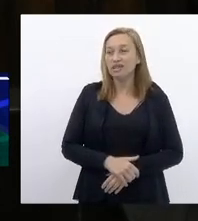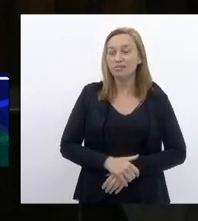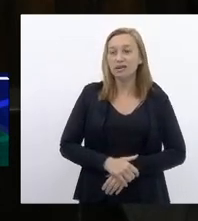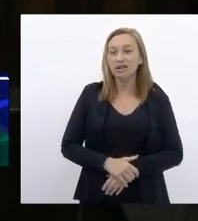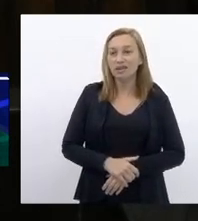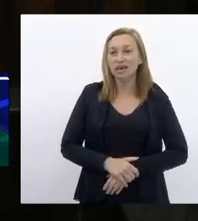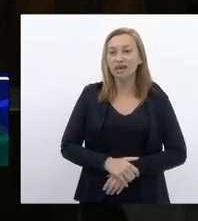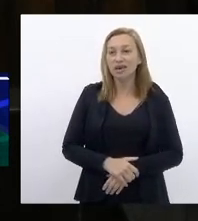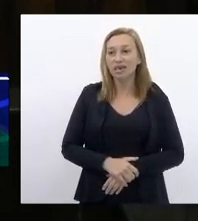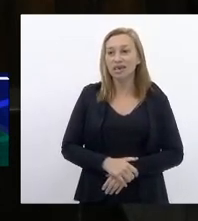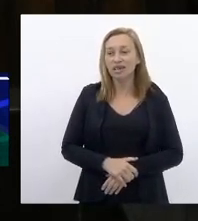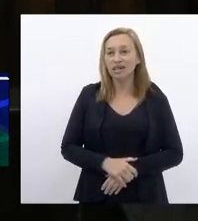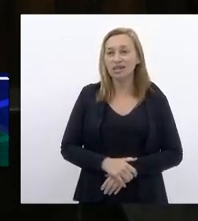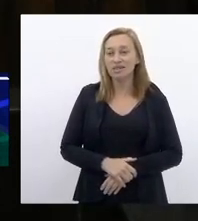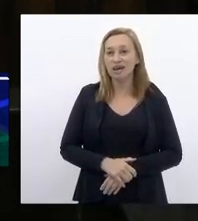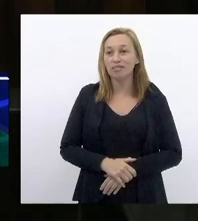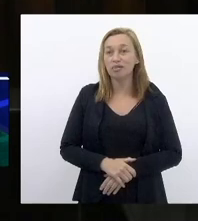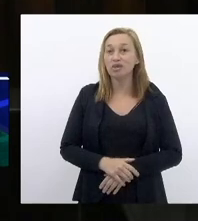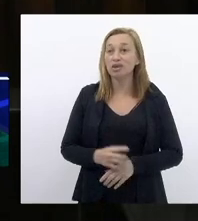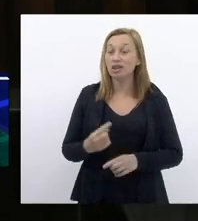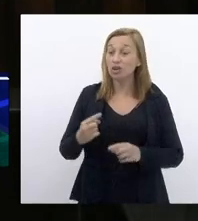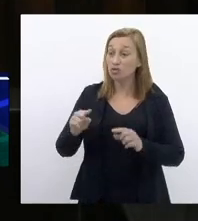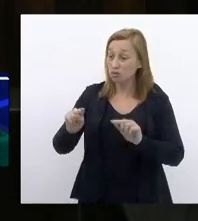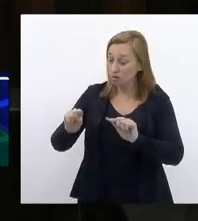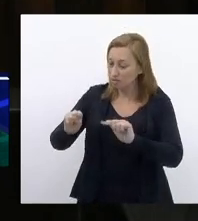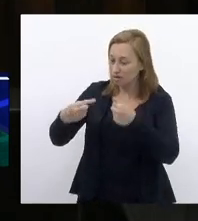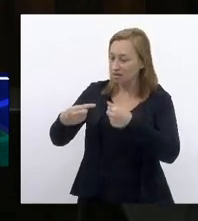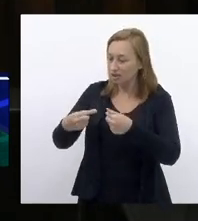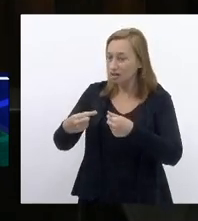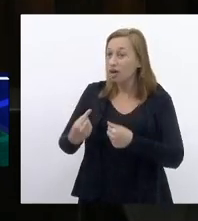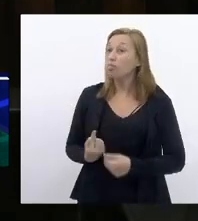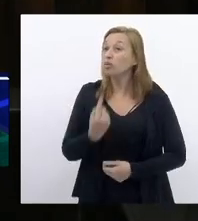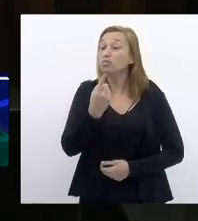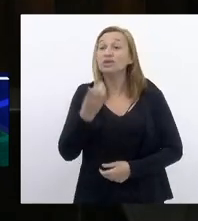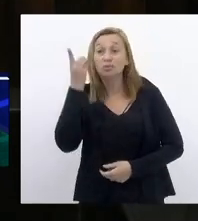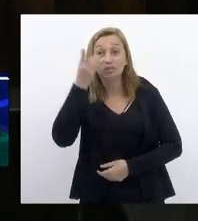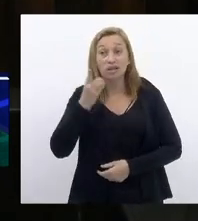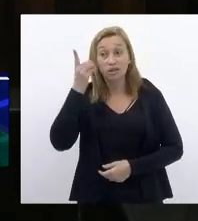porque eu fui afrontado aqui nessa casa por uma deputada do PSOL.